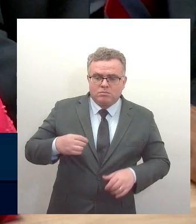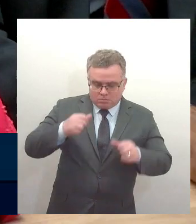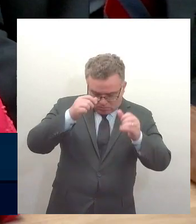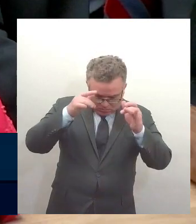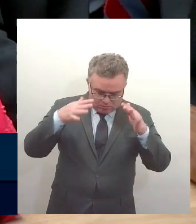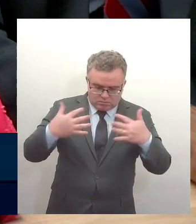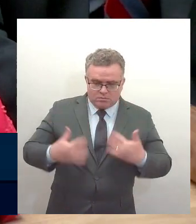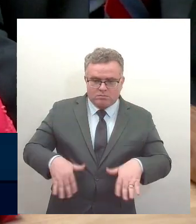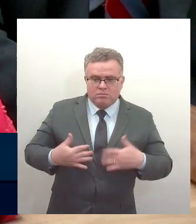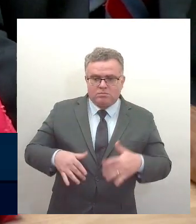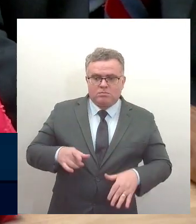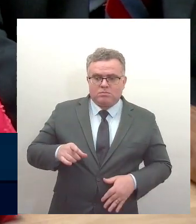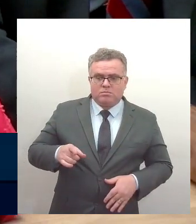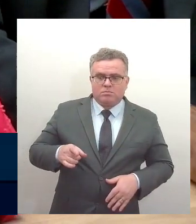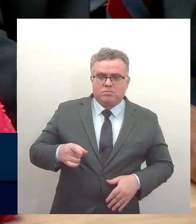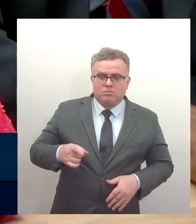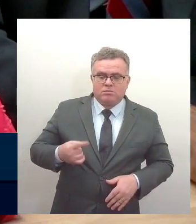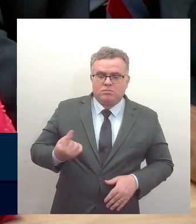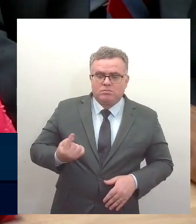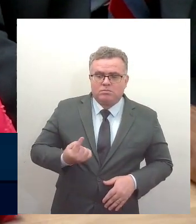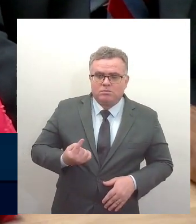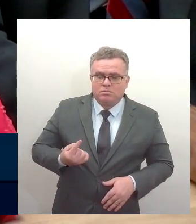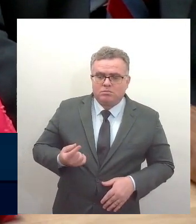do Bolsa Família.